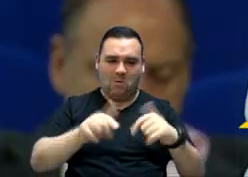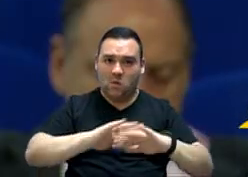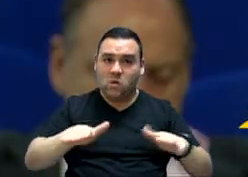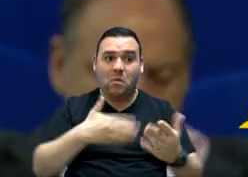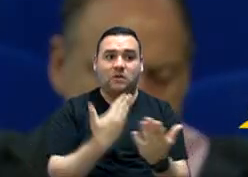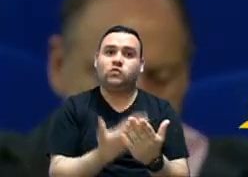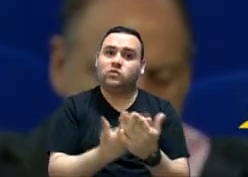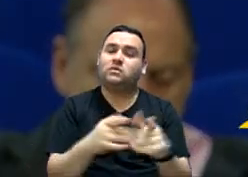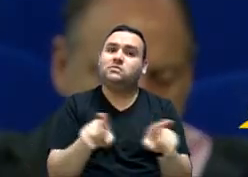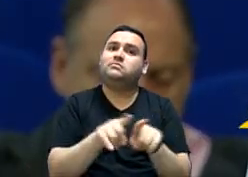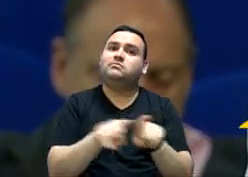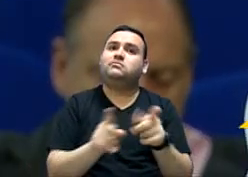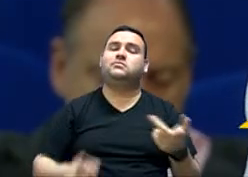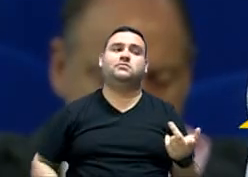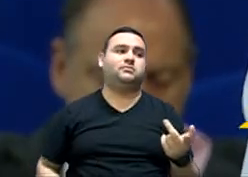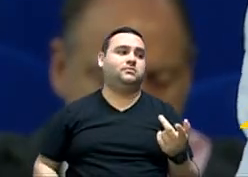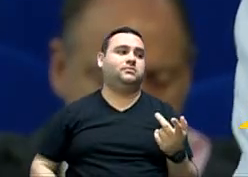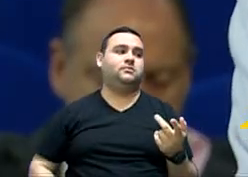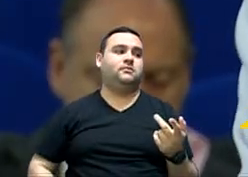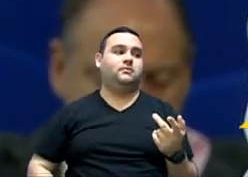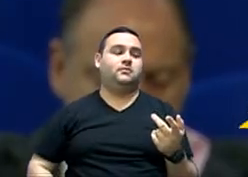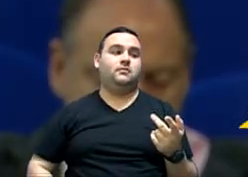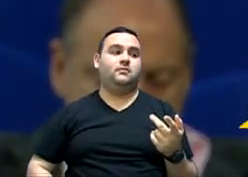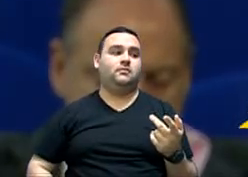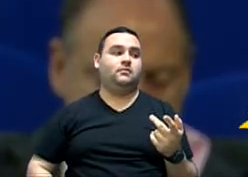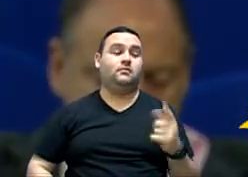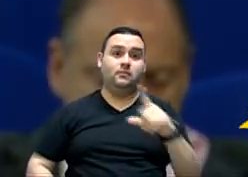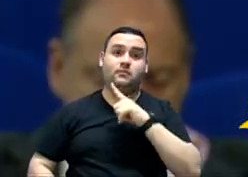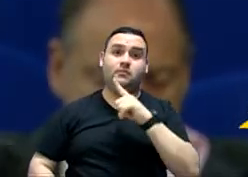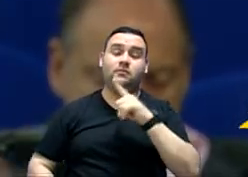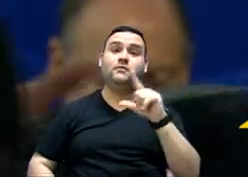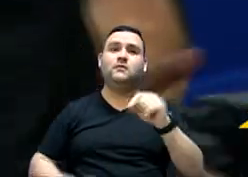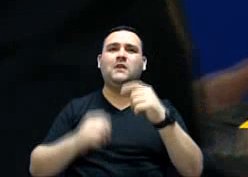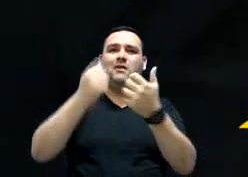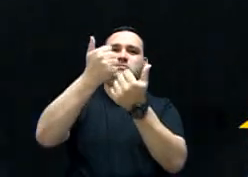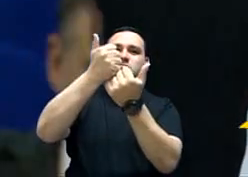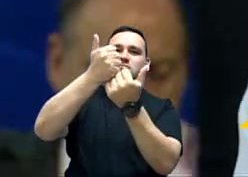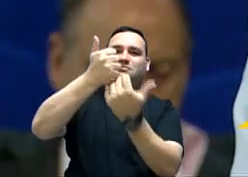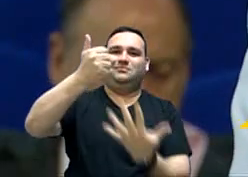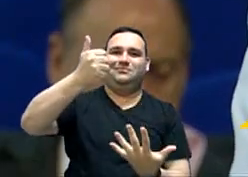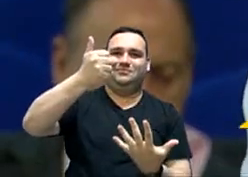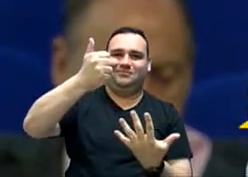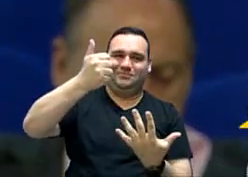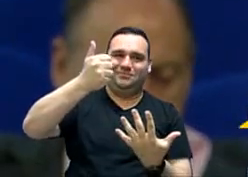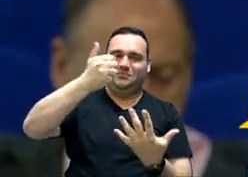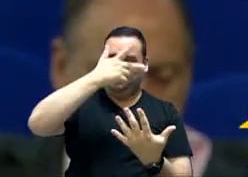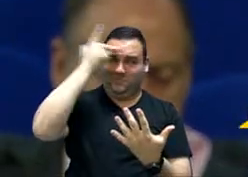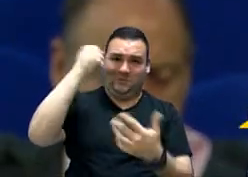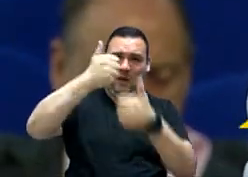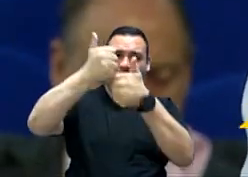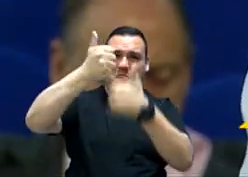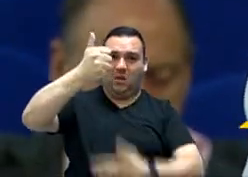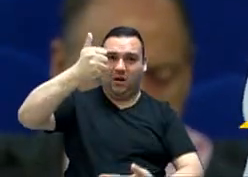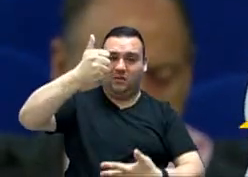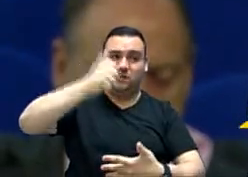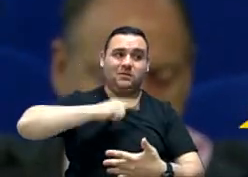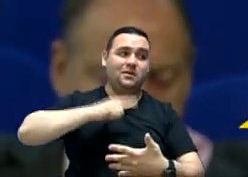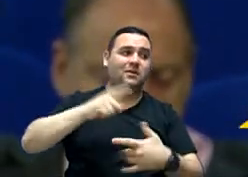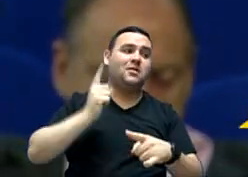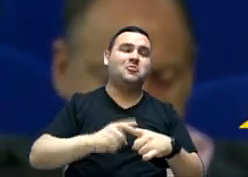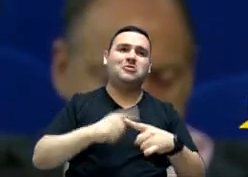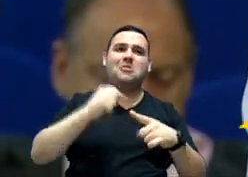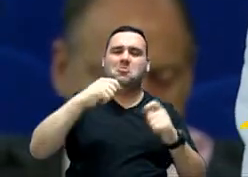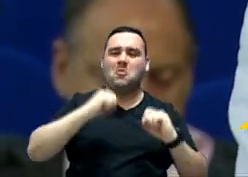relações escolares, onde existe a questão da hierarquia entre as pessoas. Pessoas que podem